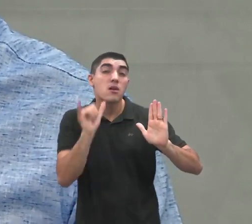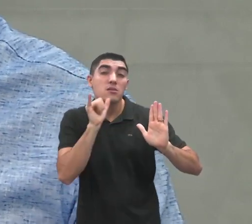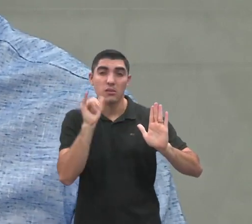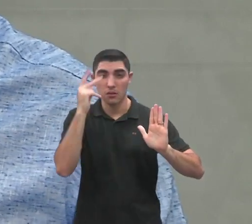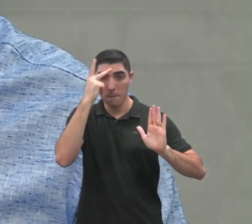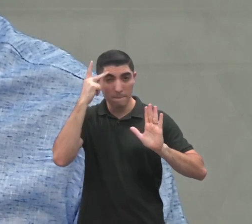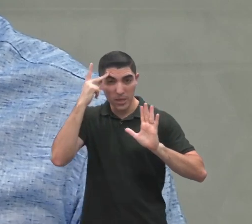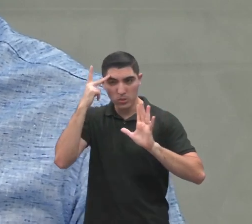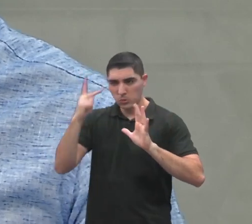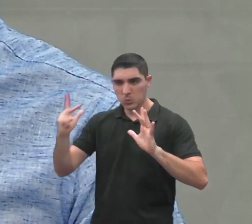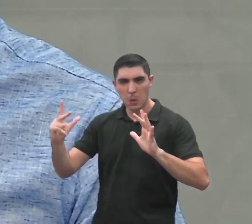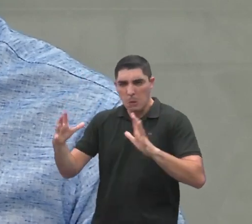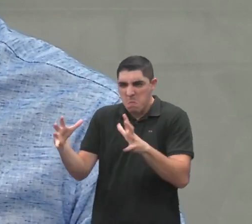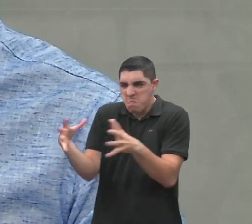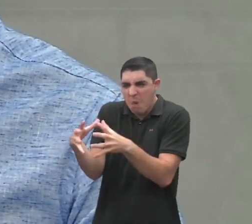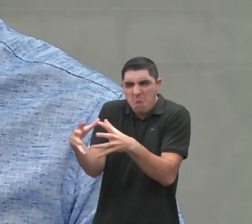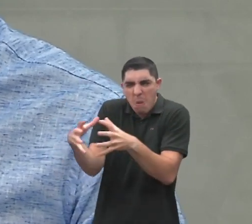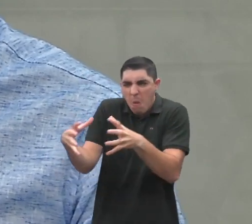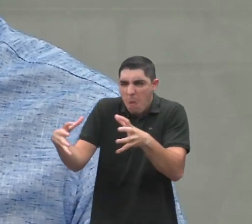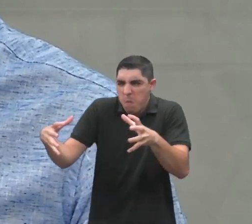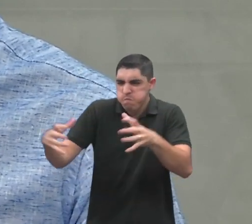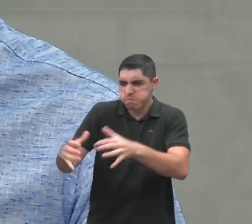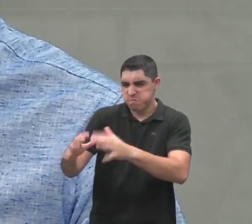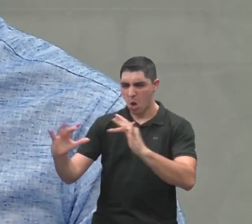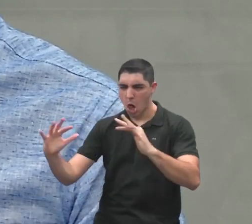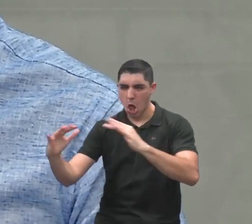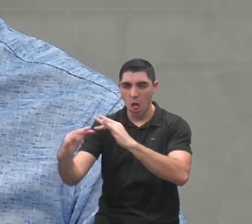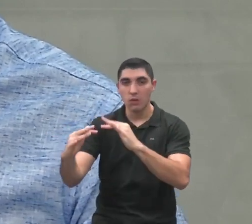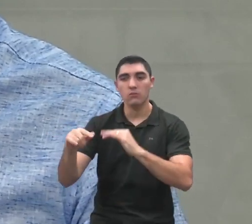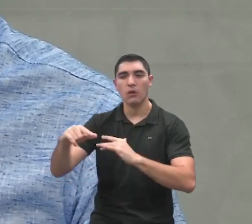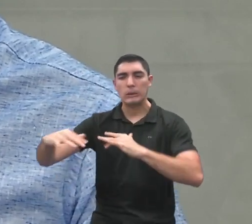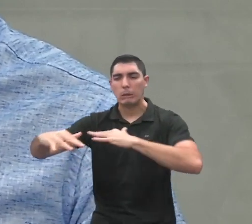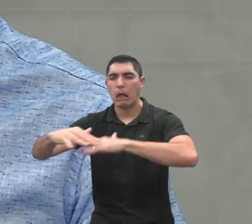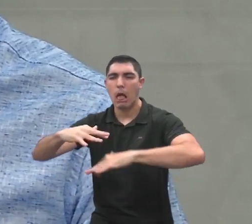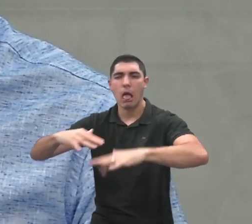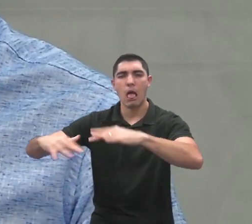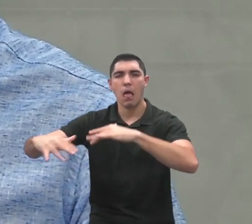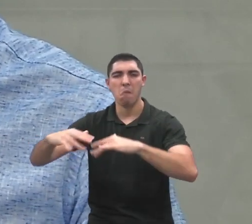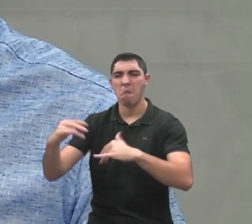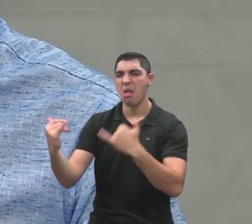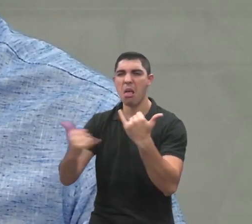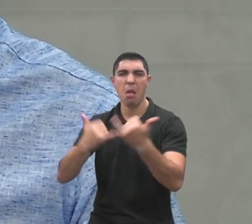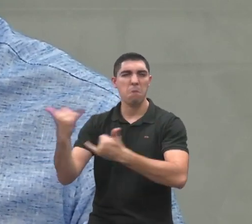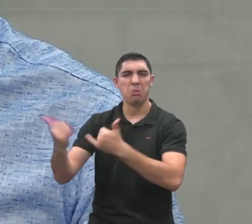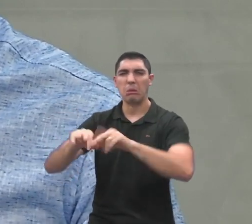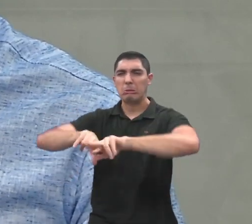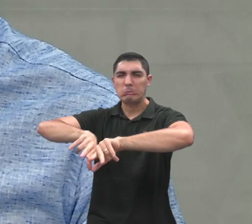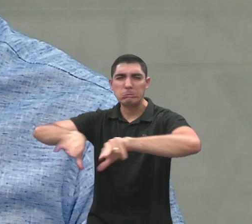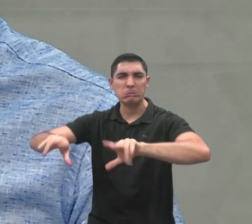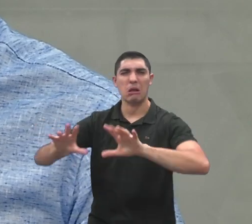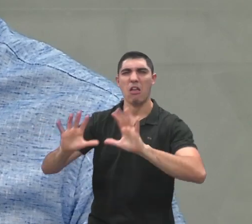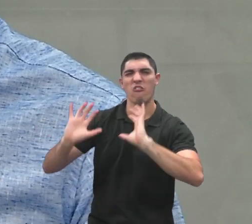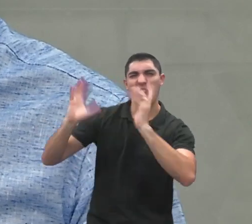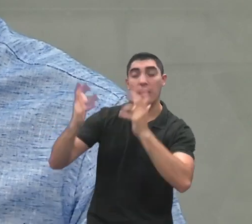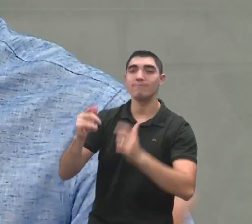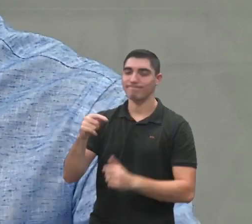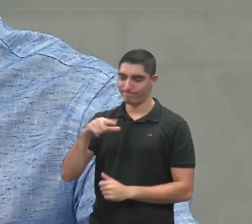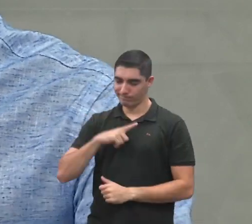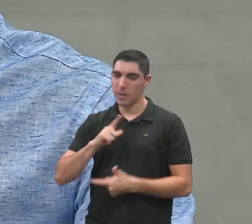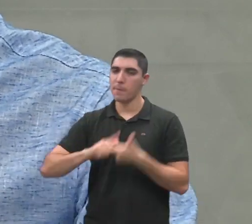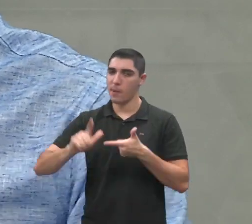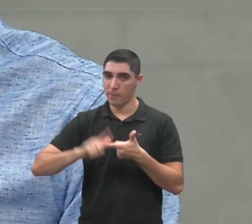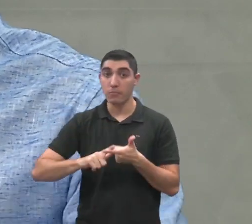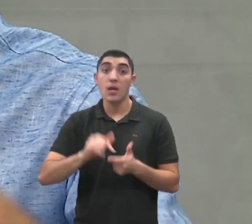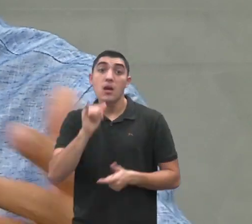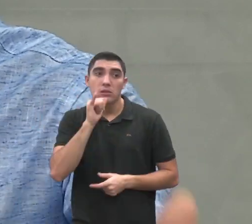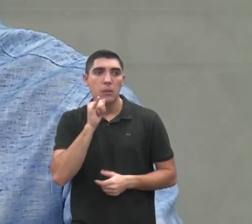As aglomerações elas ainda continuam sendo um grande problema que nós temos na cidade. Se por um lado